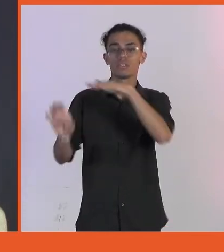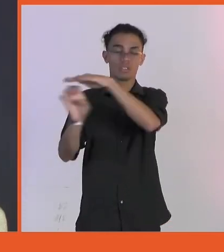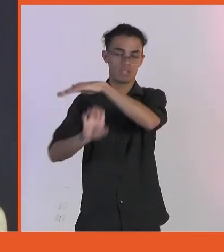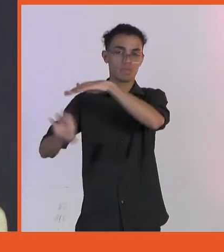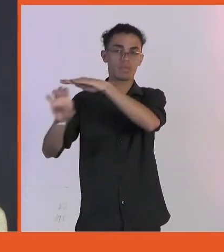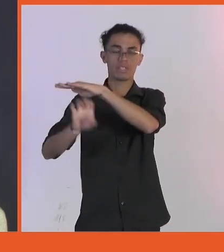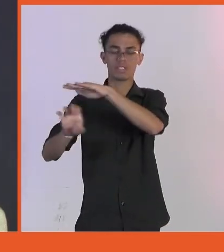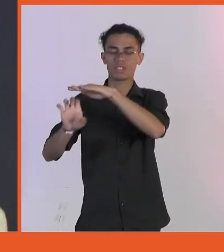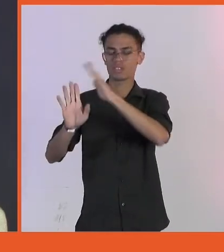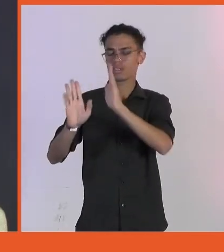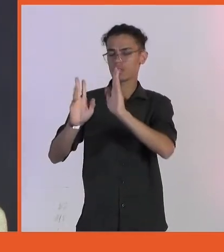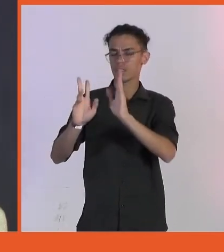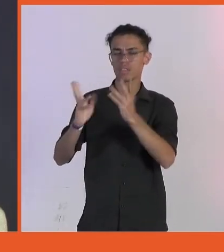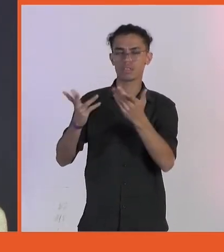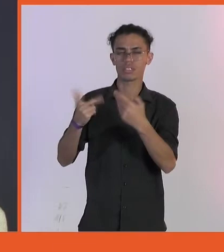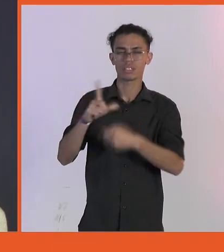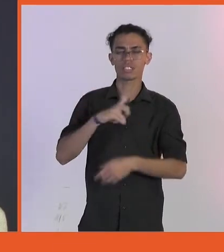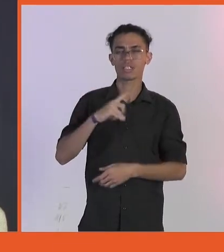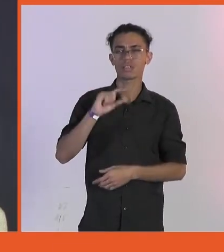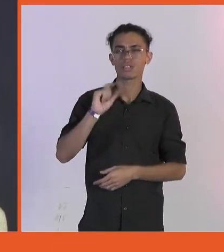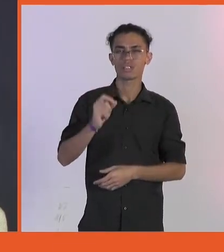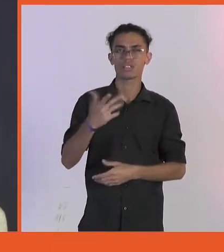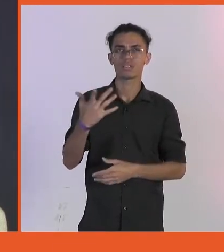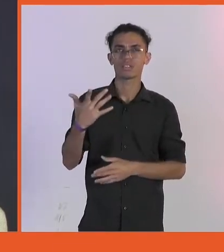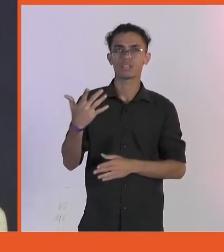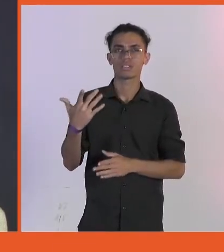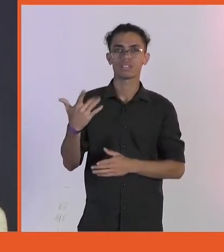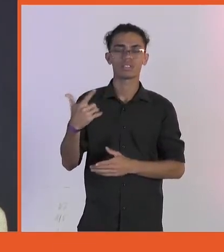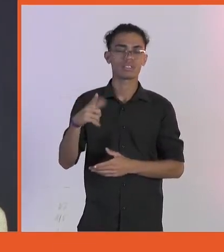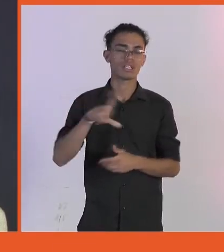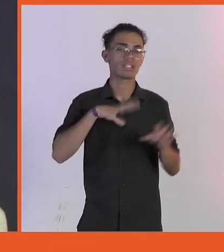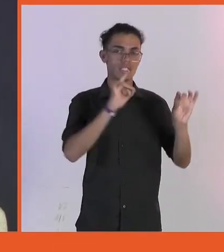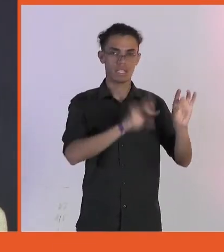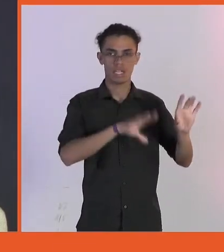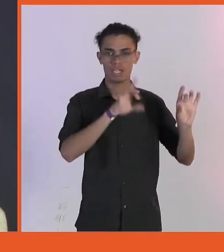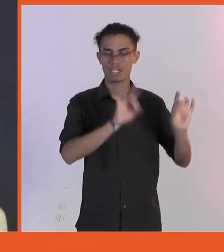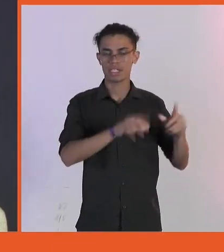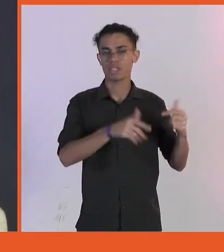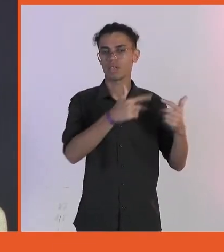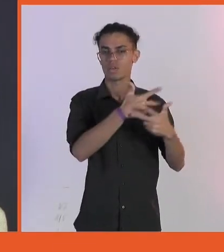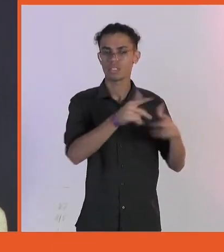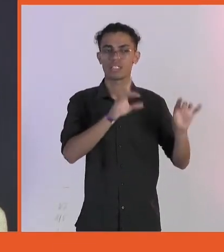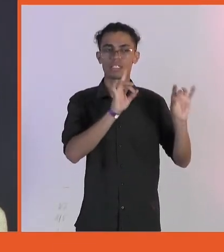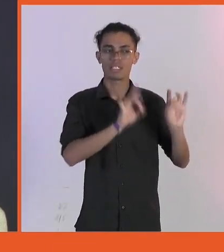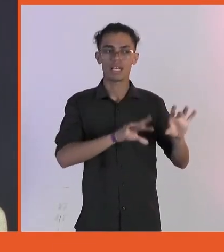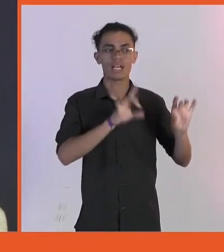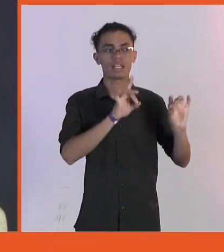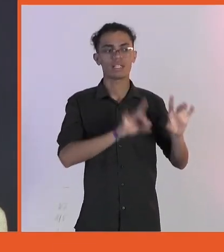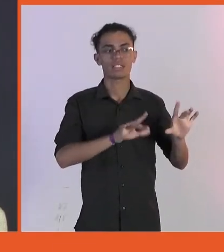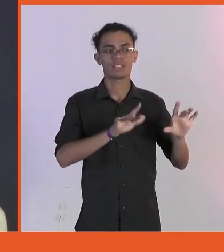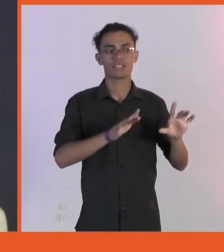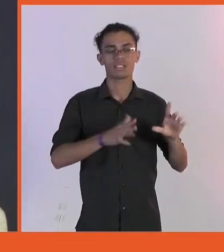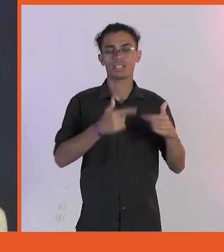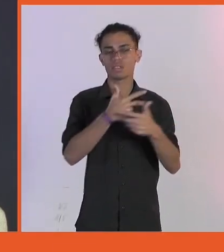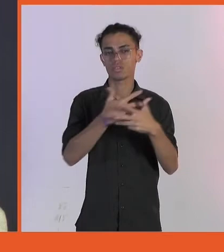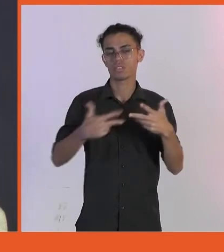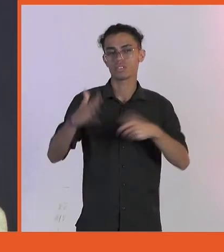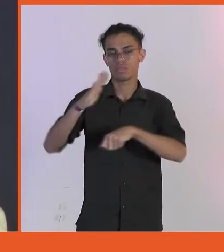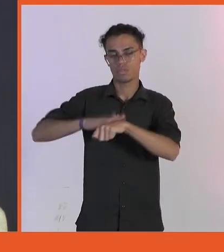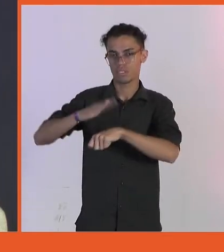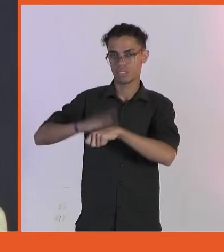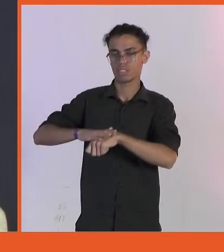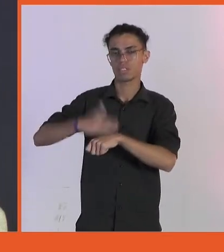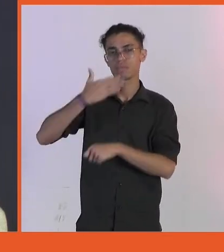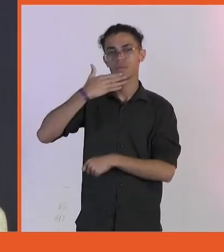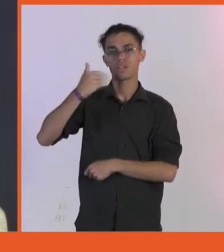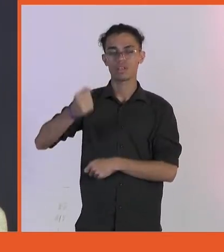para de levar esse fardo, porque você vai passar a fazer muita coisa técnica, muita coisa burocrática, ao invés de estar fazendo aquilo que você sabe fazer de melhor,